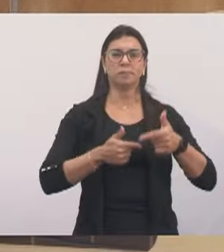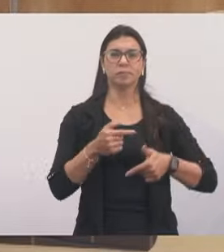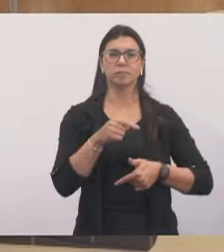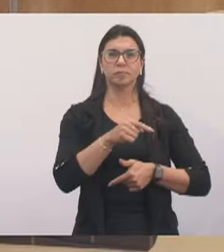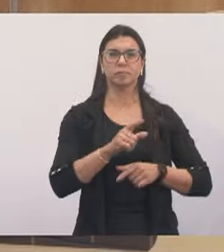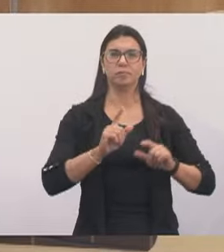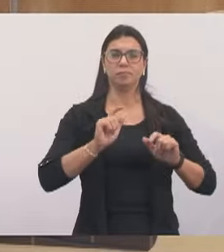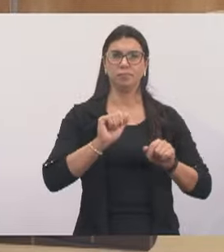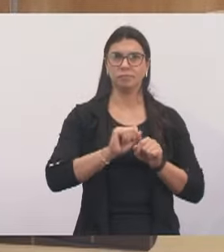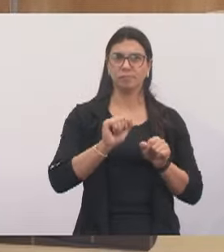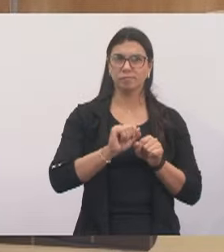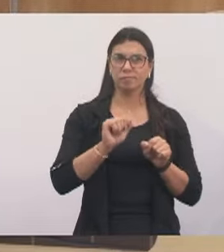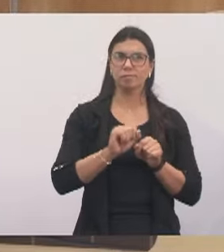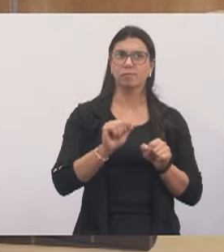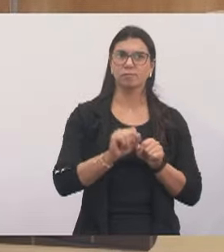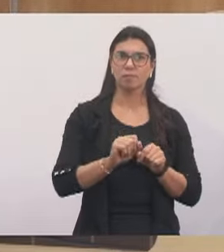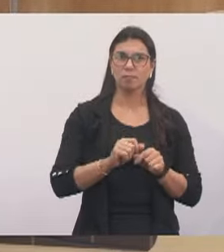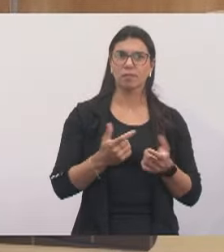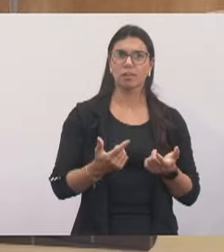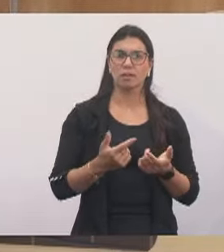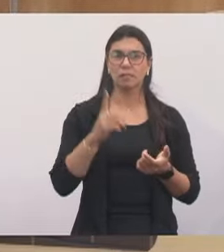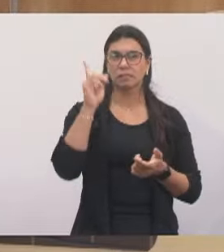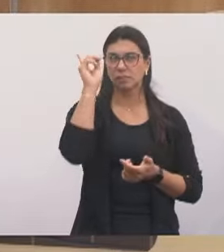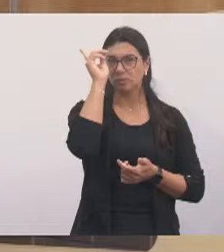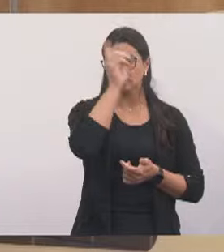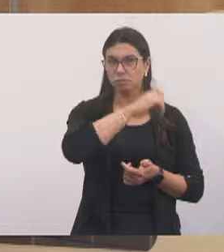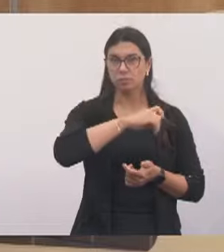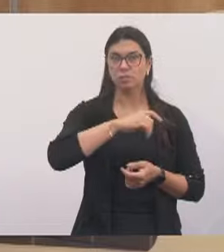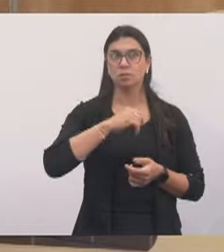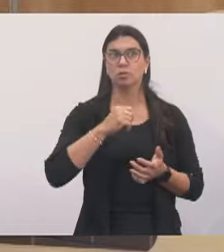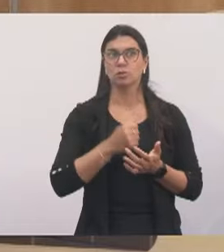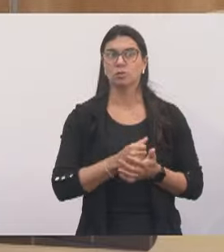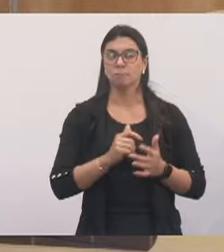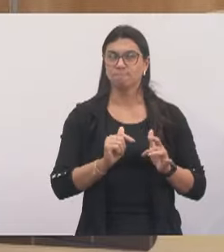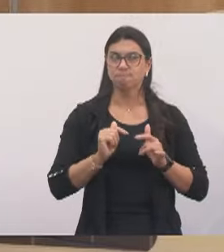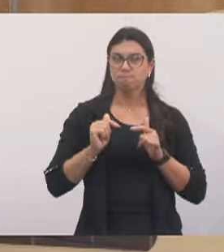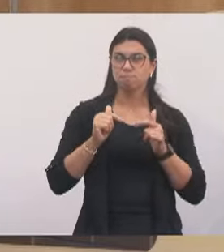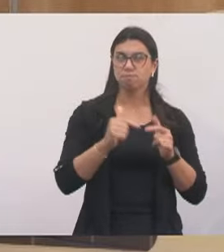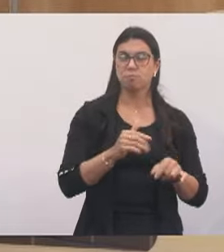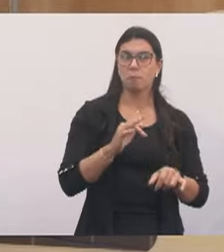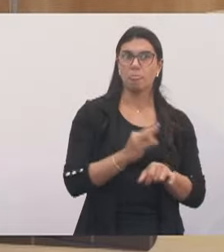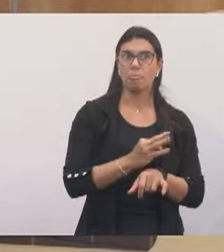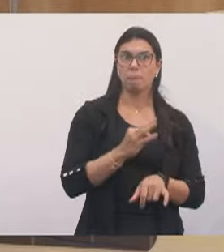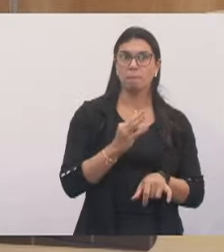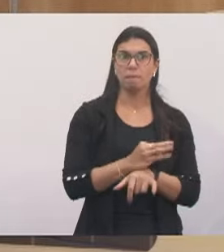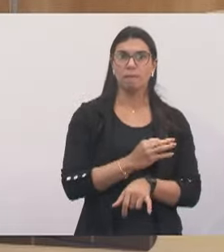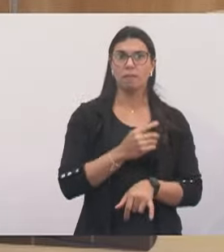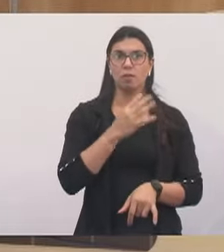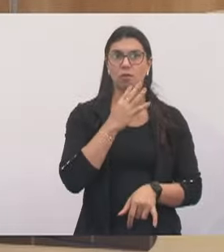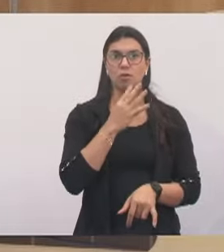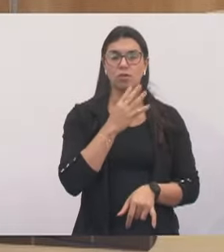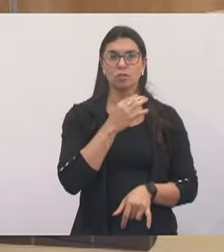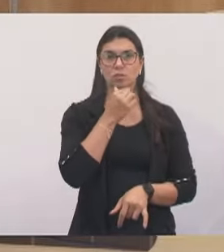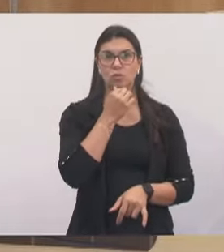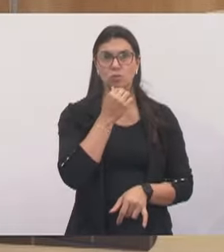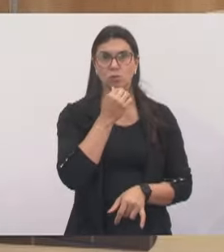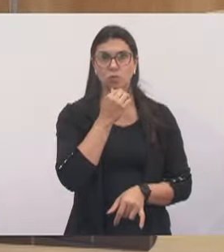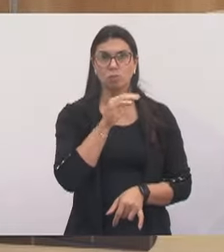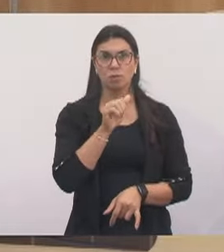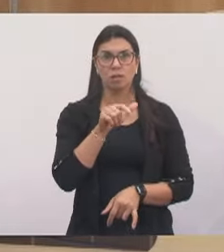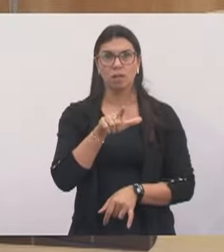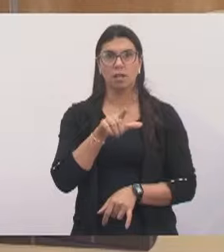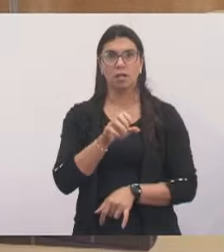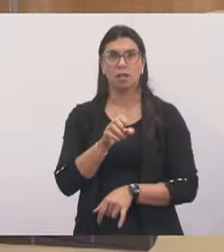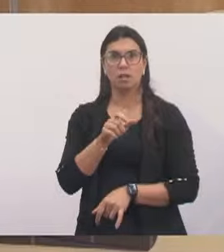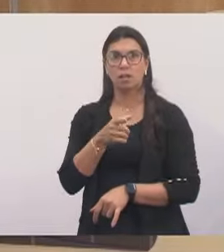um trabalho de formiga realmente, porque é um trabalho difícil. Tá? Eu conheci o Alexandre em 2021,